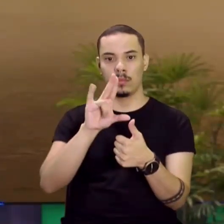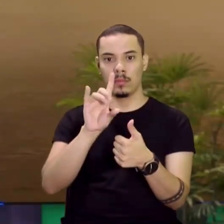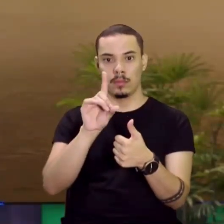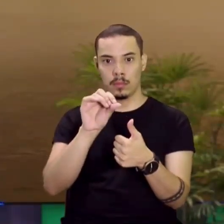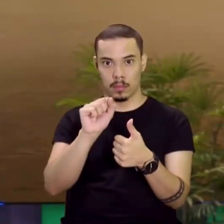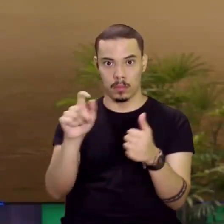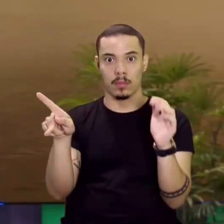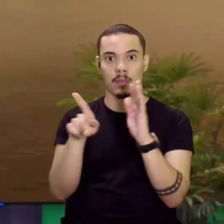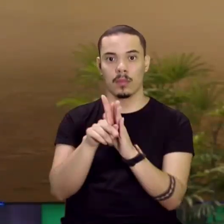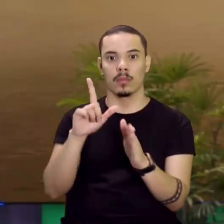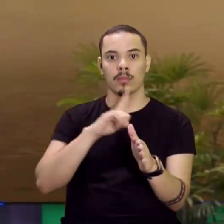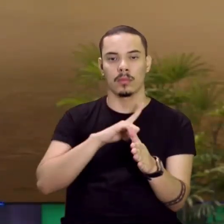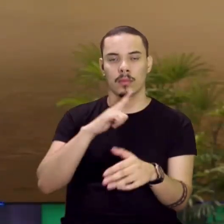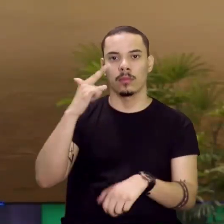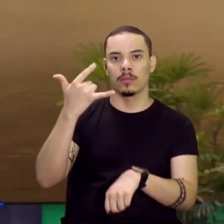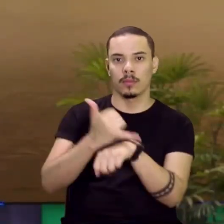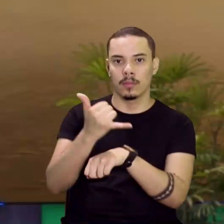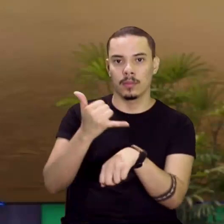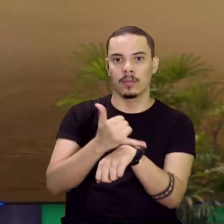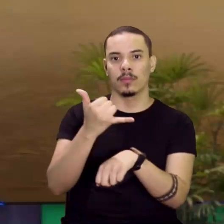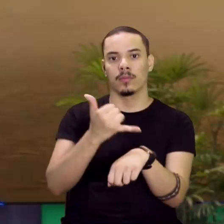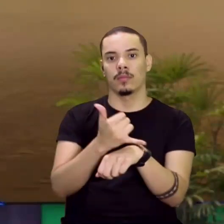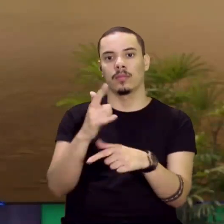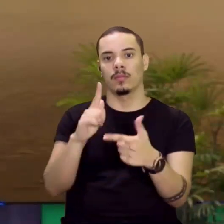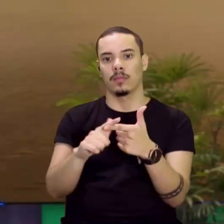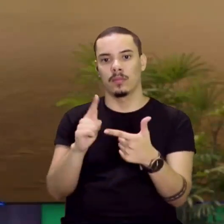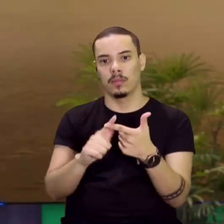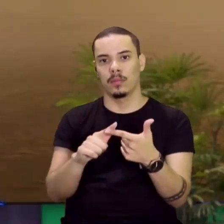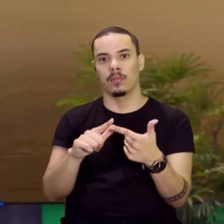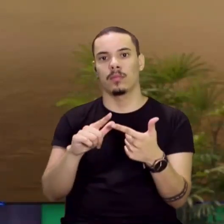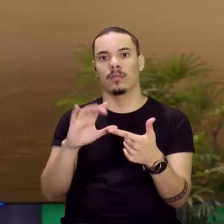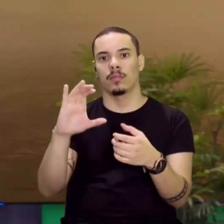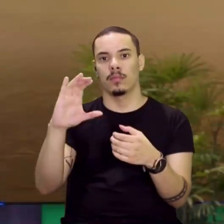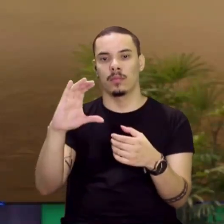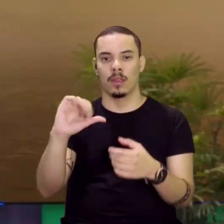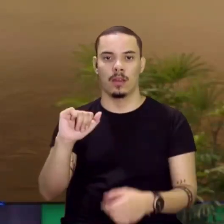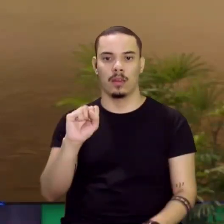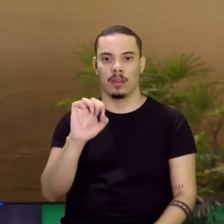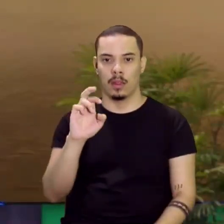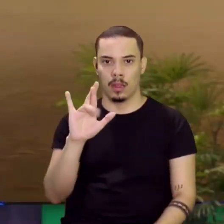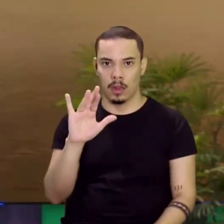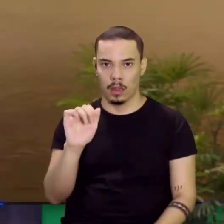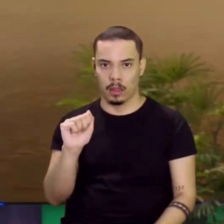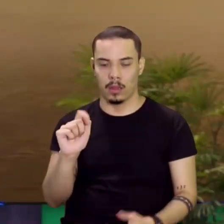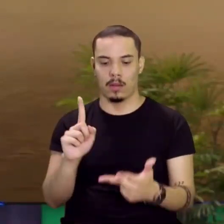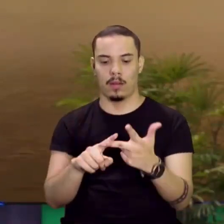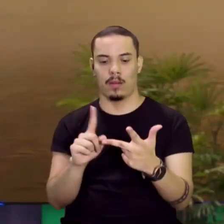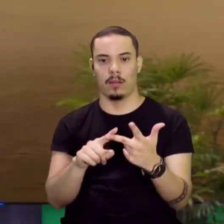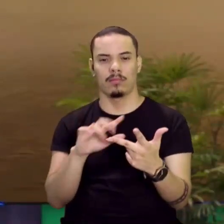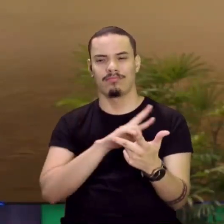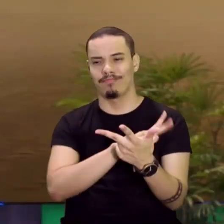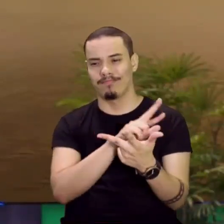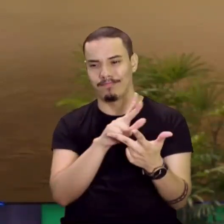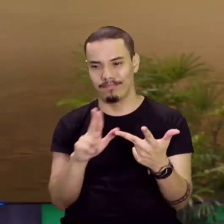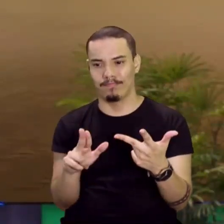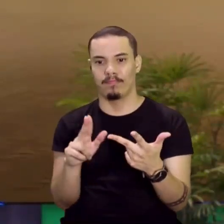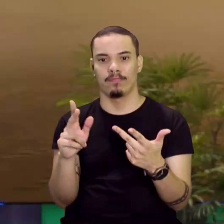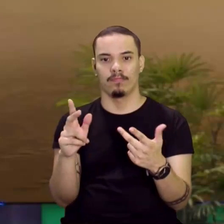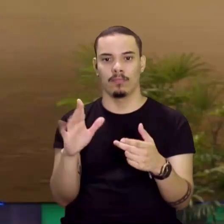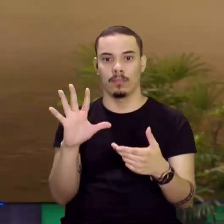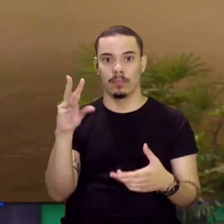minerais metálicos como ferro, manganês, casterita, que tem em Rondônia. E temos